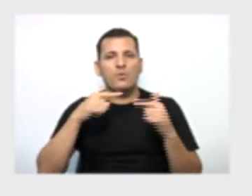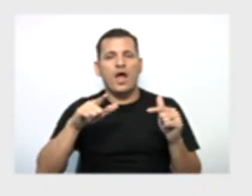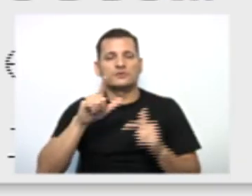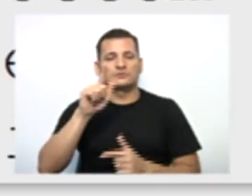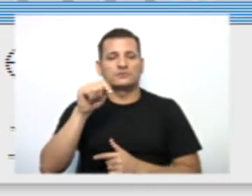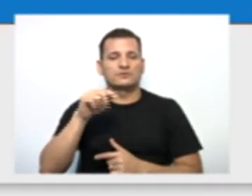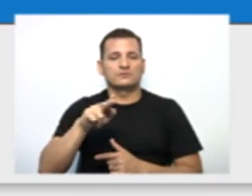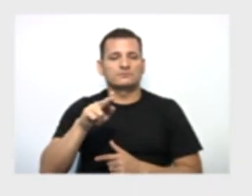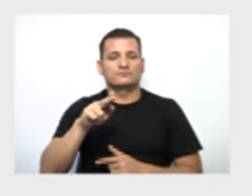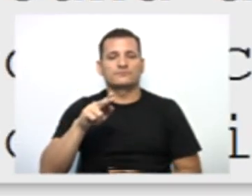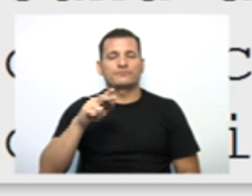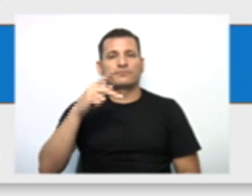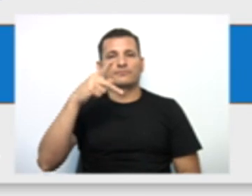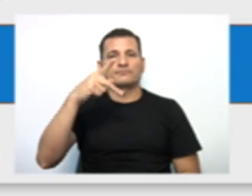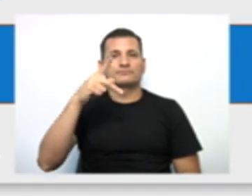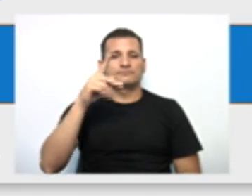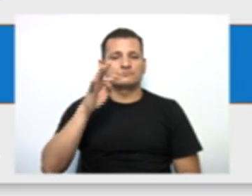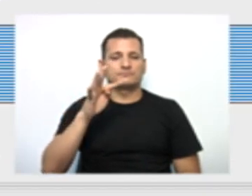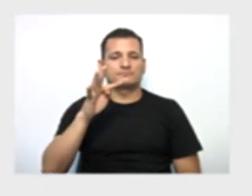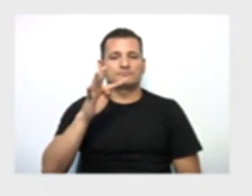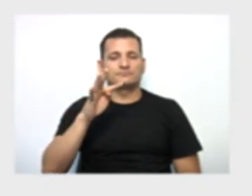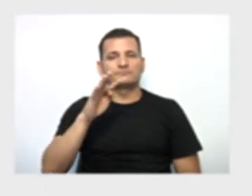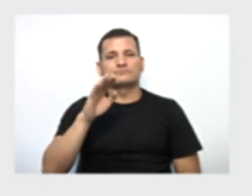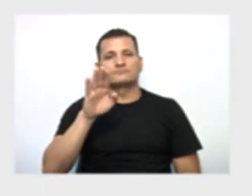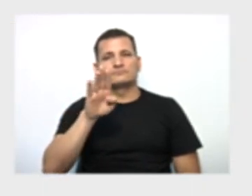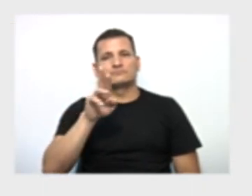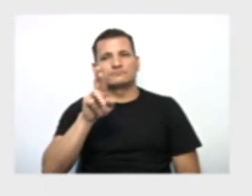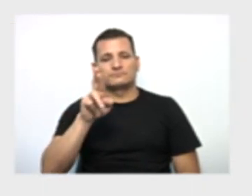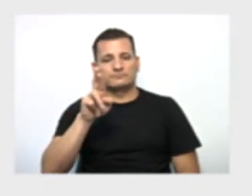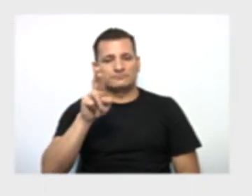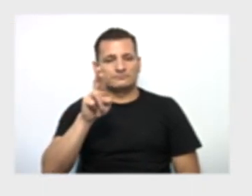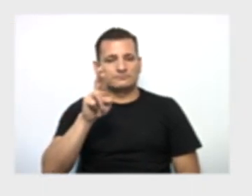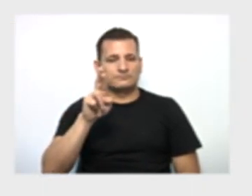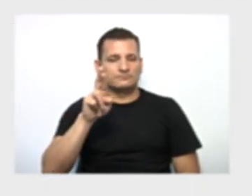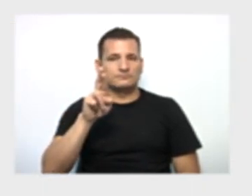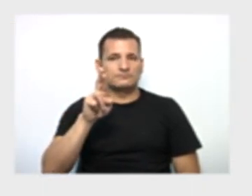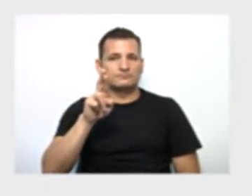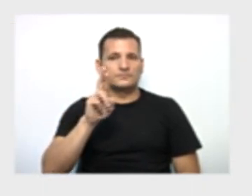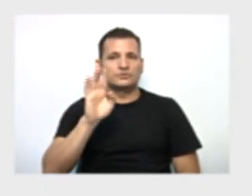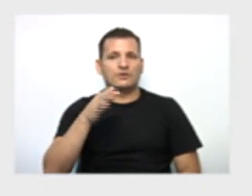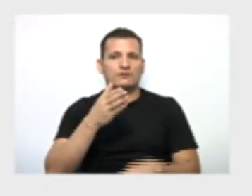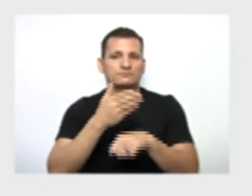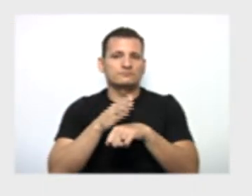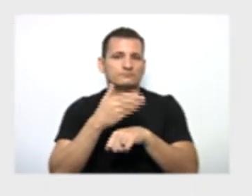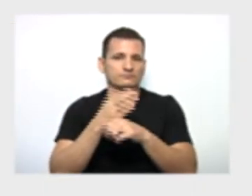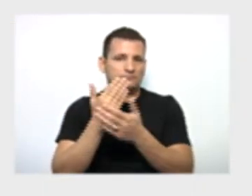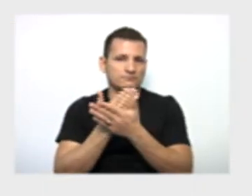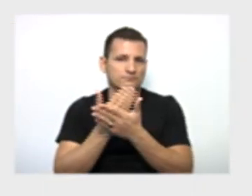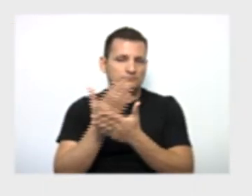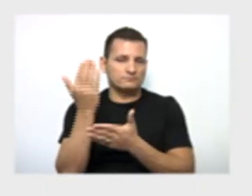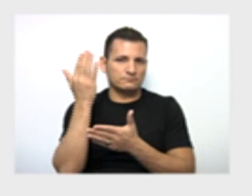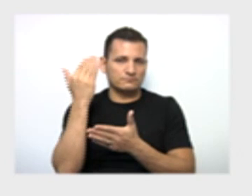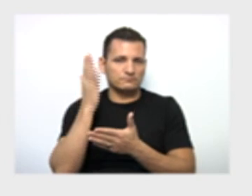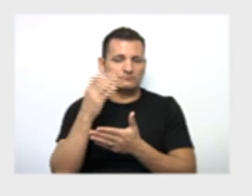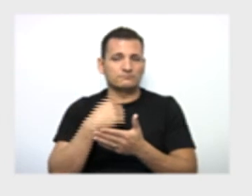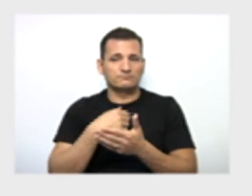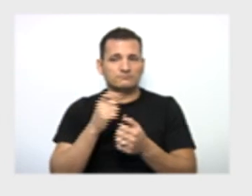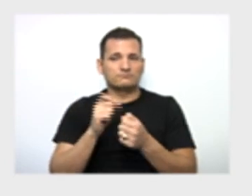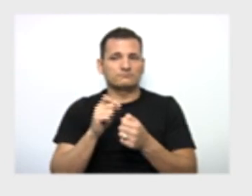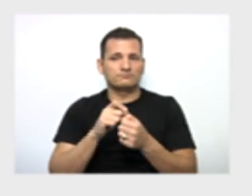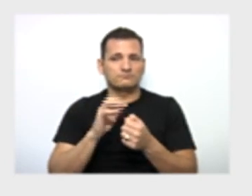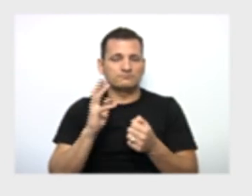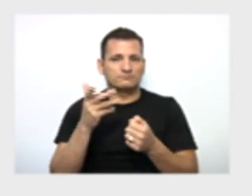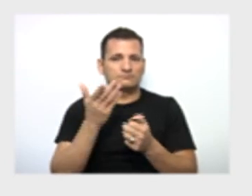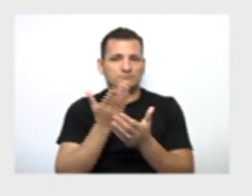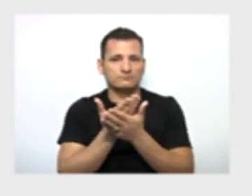em português do Brasil. Isso nós fizemos na aula passada e eu farei em todas as nossas